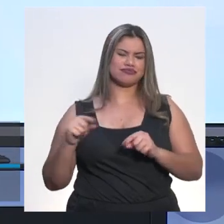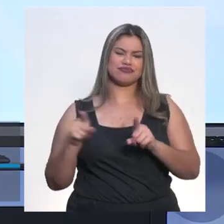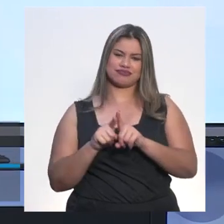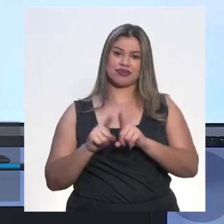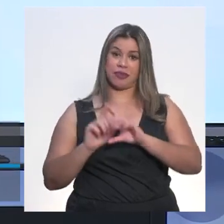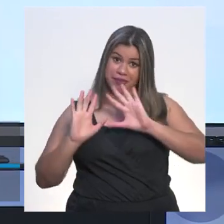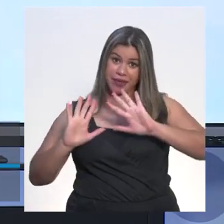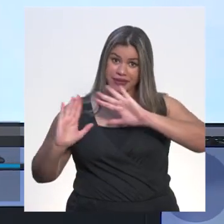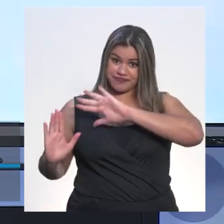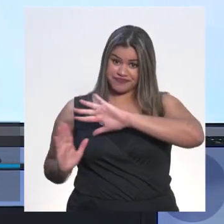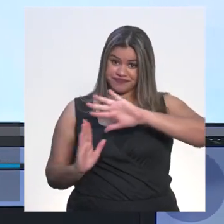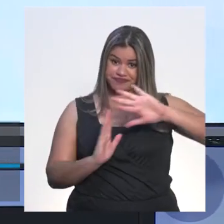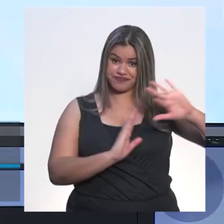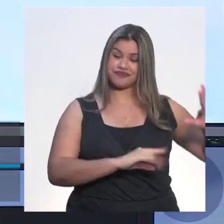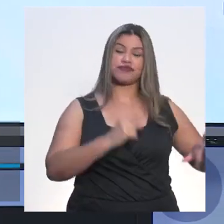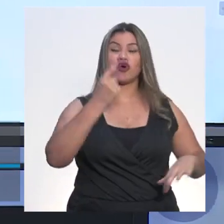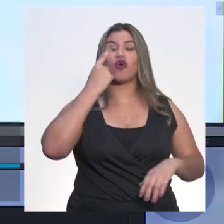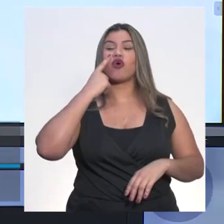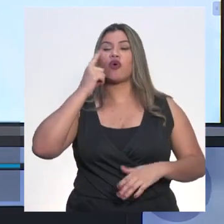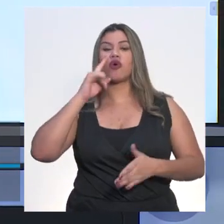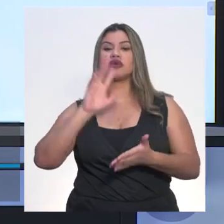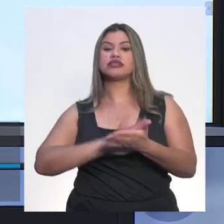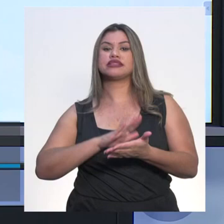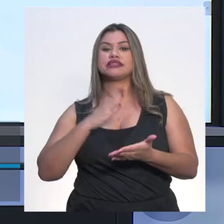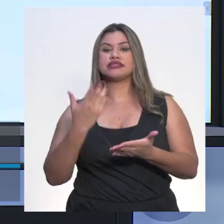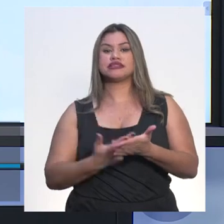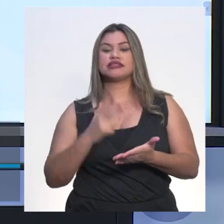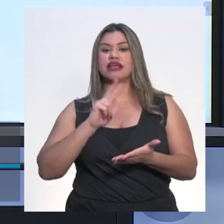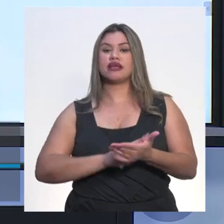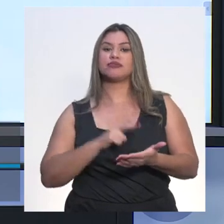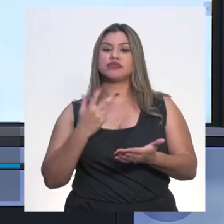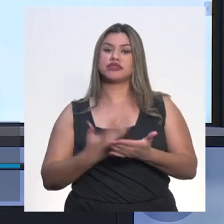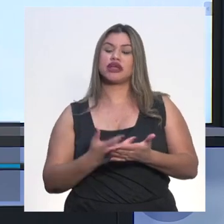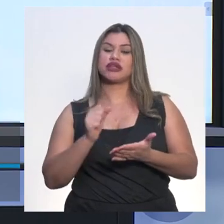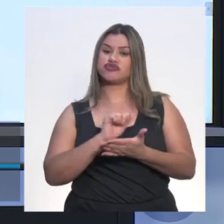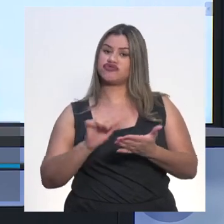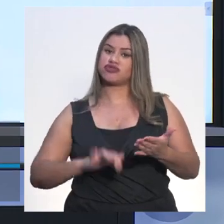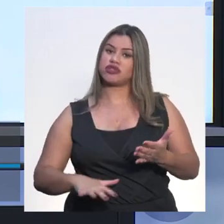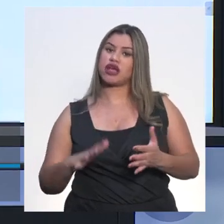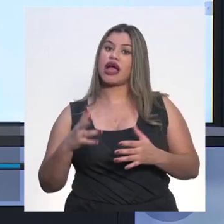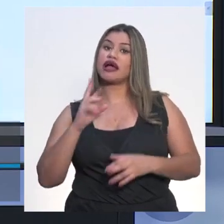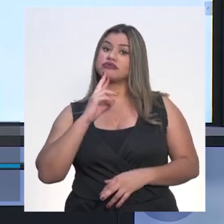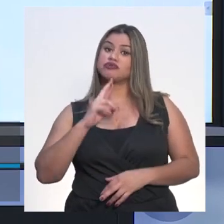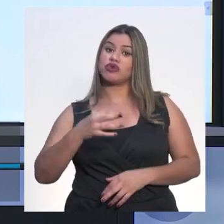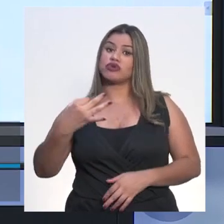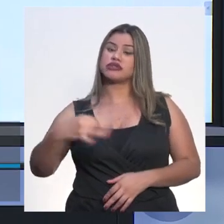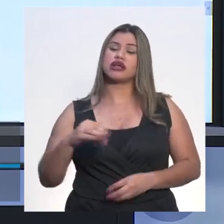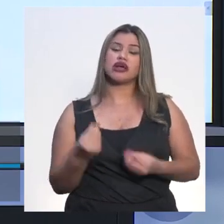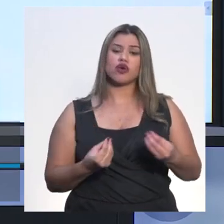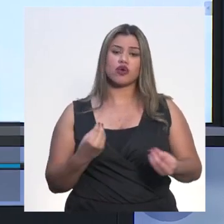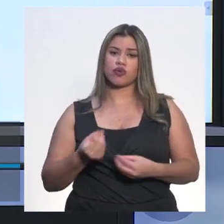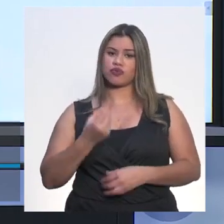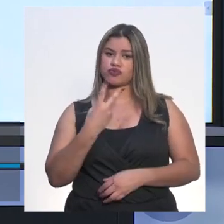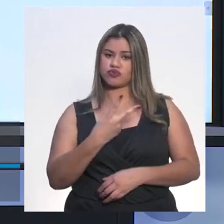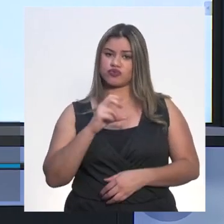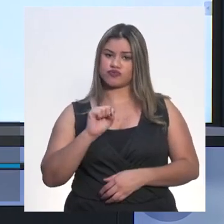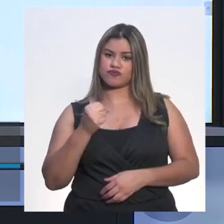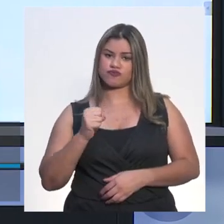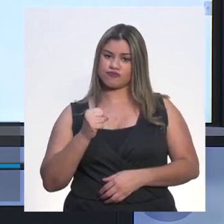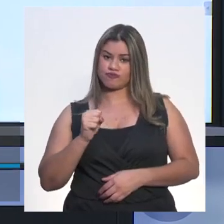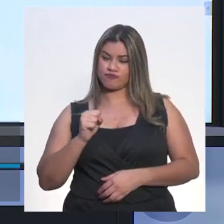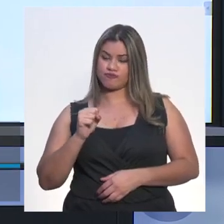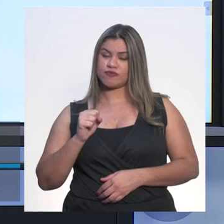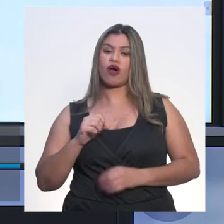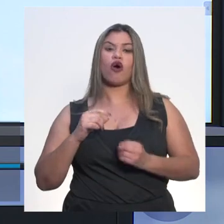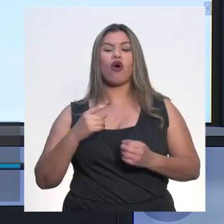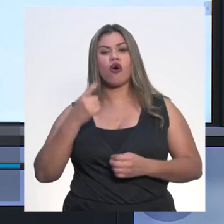Vamos interpretar o exercício, tá? A resposta correta é 288, mas vamos entender por quê, utilizando